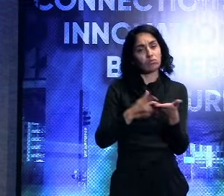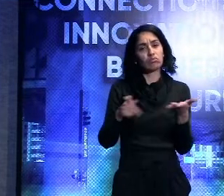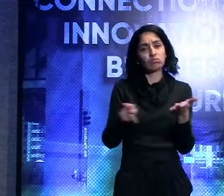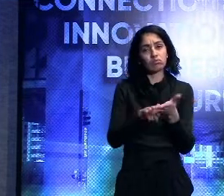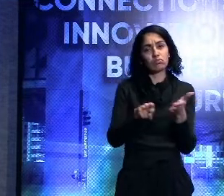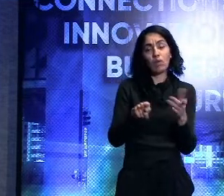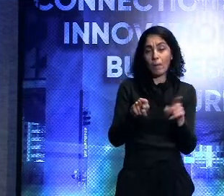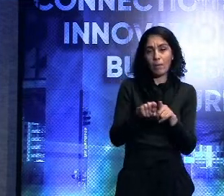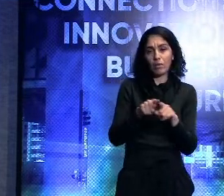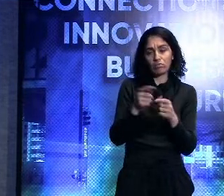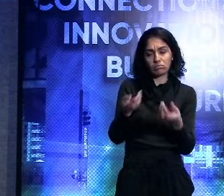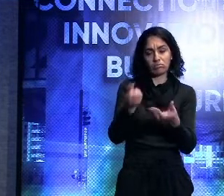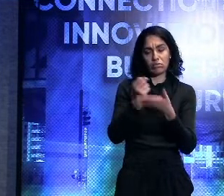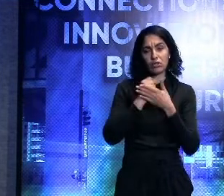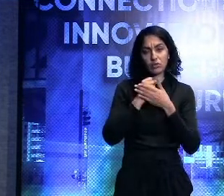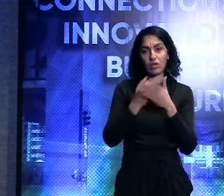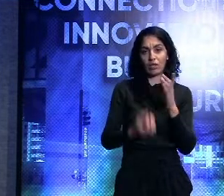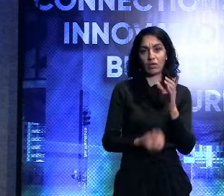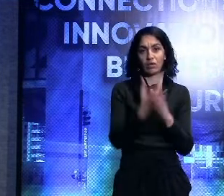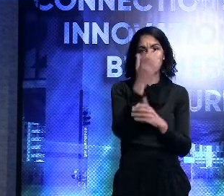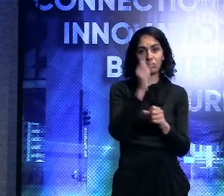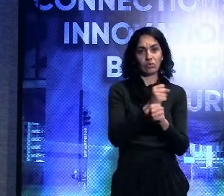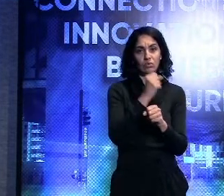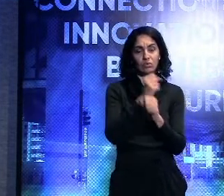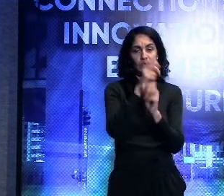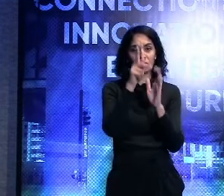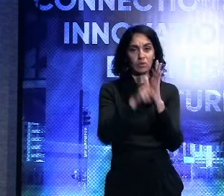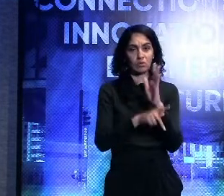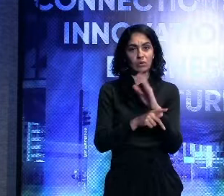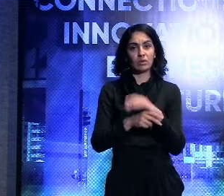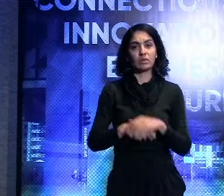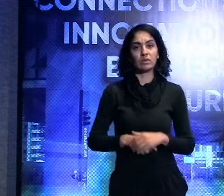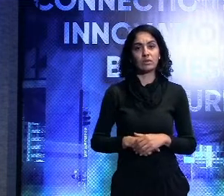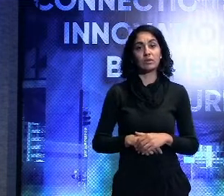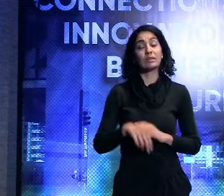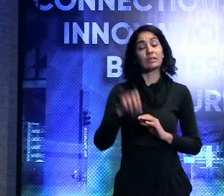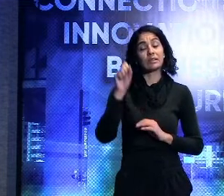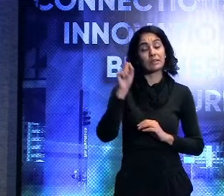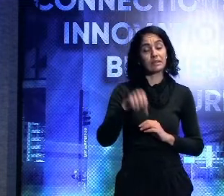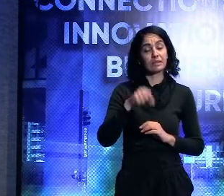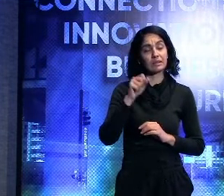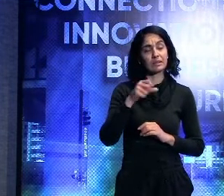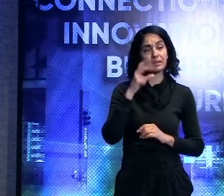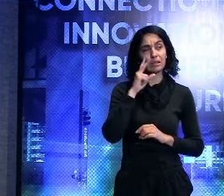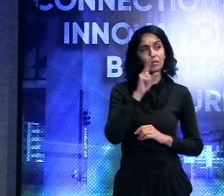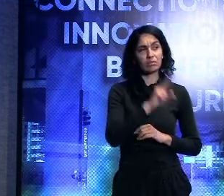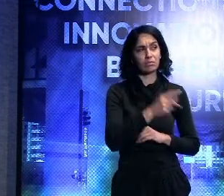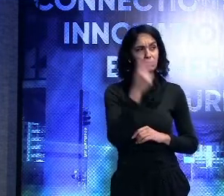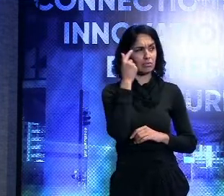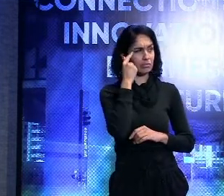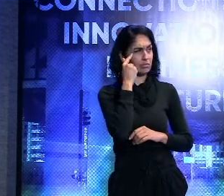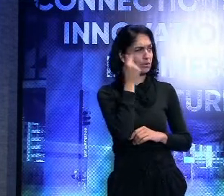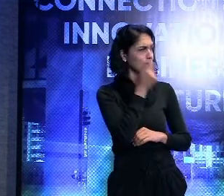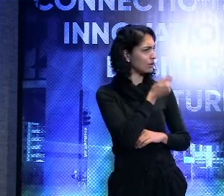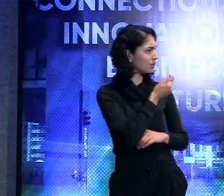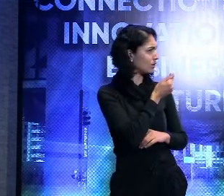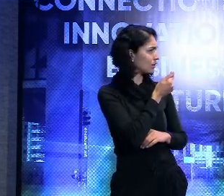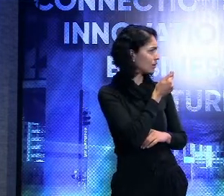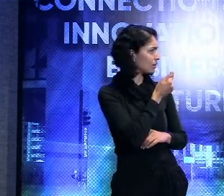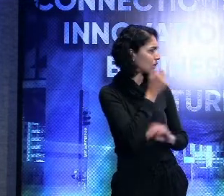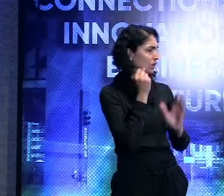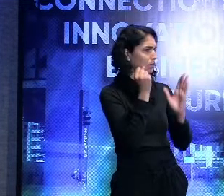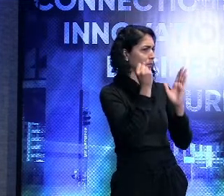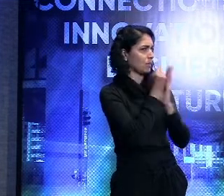na construção desse projeto. Bora lá? Perfeito, Bea. Muito bom. É isso. Eles devem estar olhando e até pensando nessa logo, né, gente? Que isso?